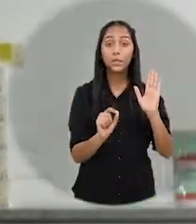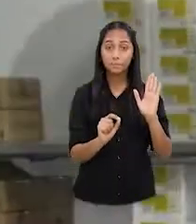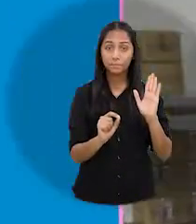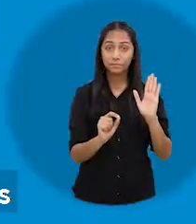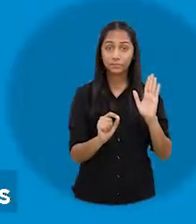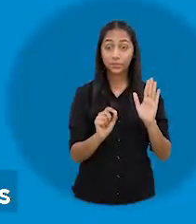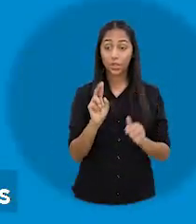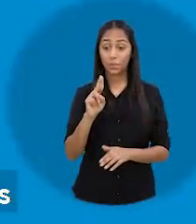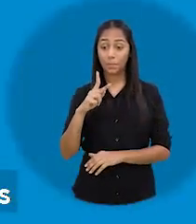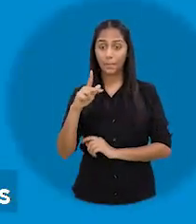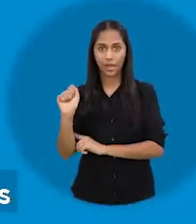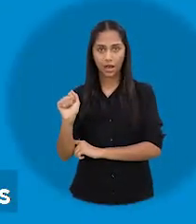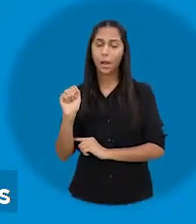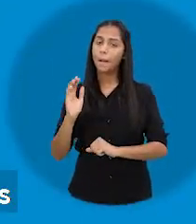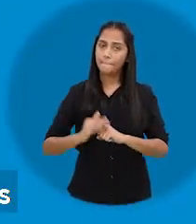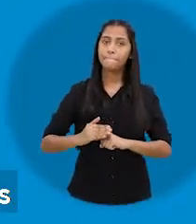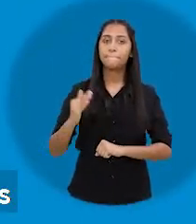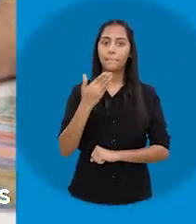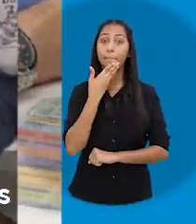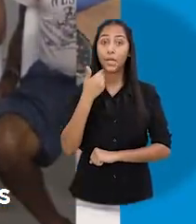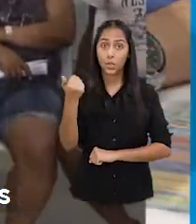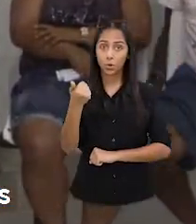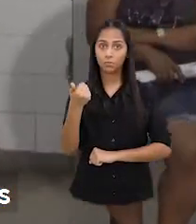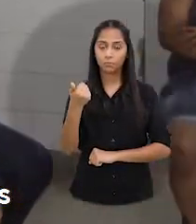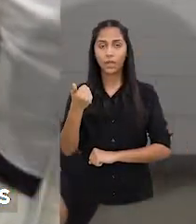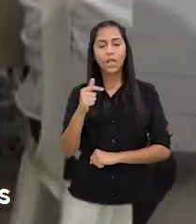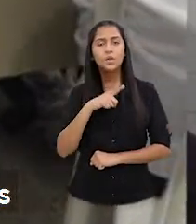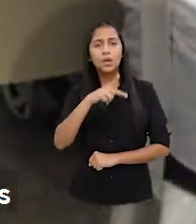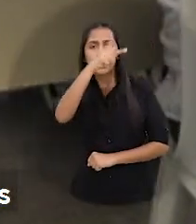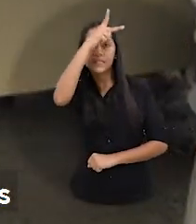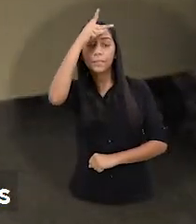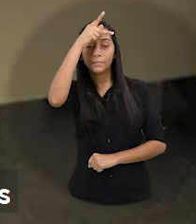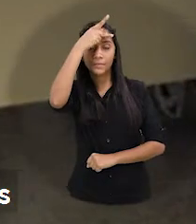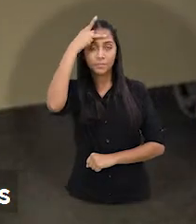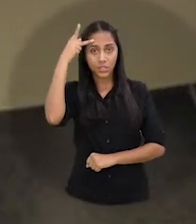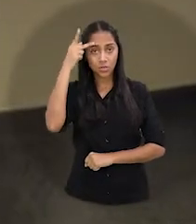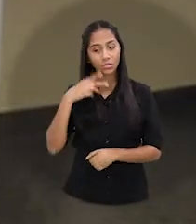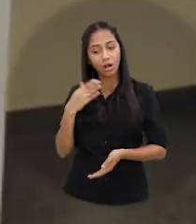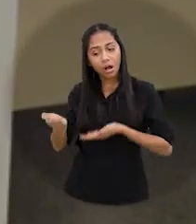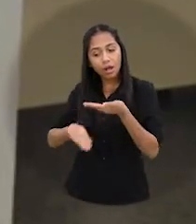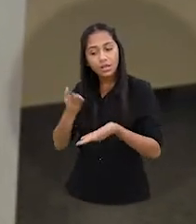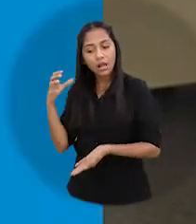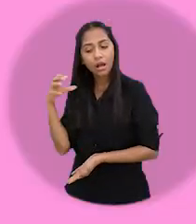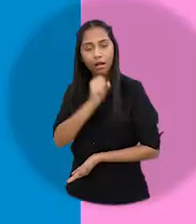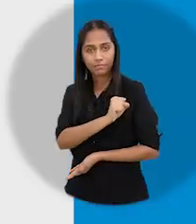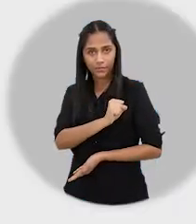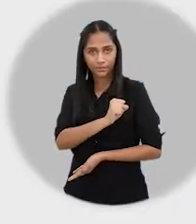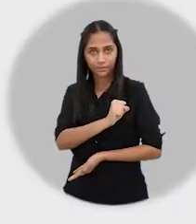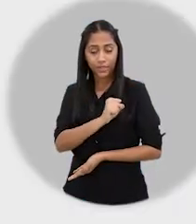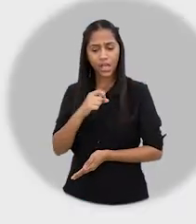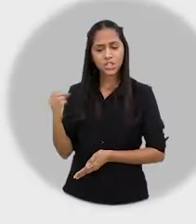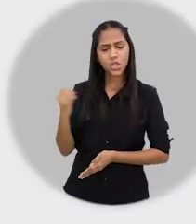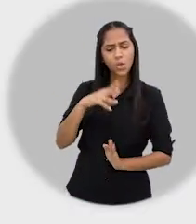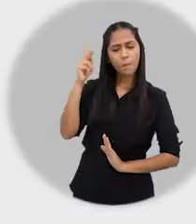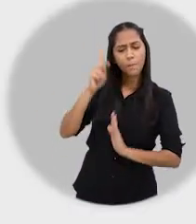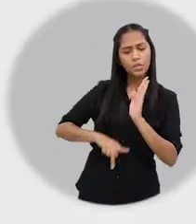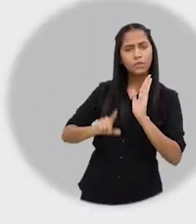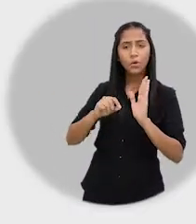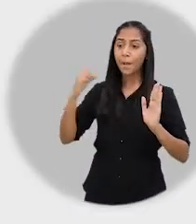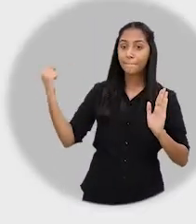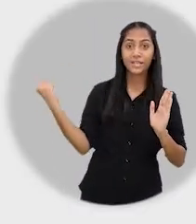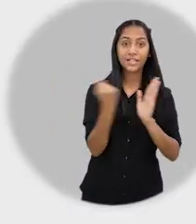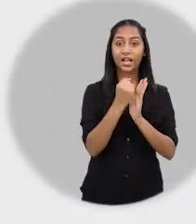pronto-socorro. Um projeto mais eficaz e funcional, em que as pessoas são atendidas com mais agilidade. Esse novo formato